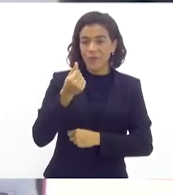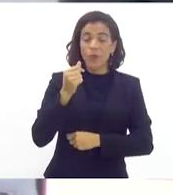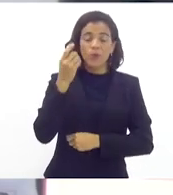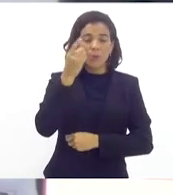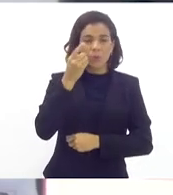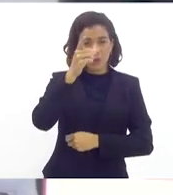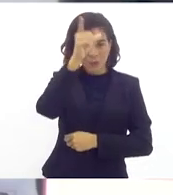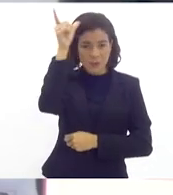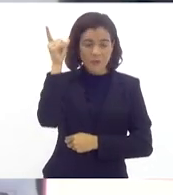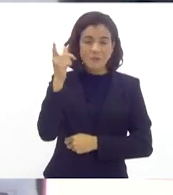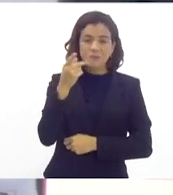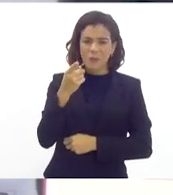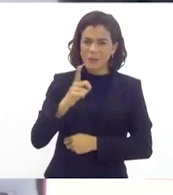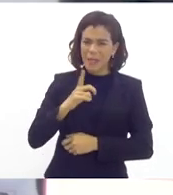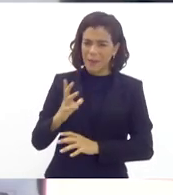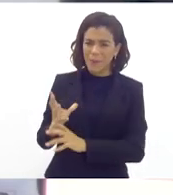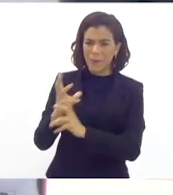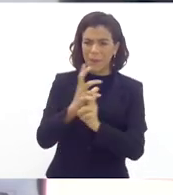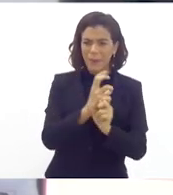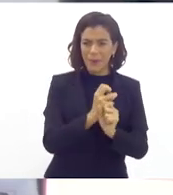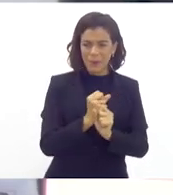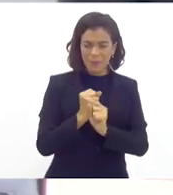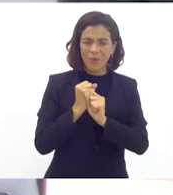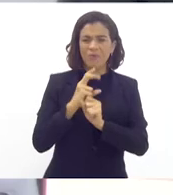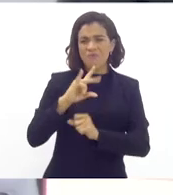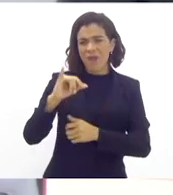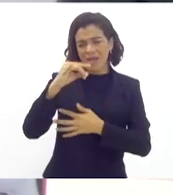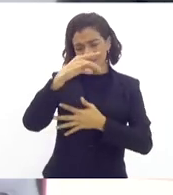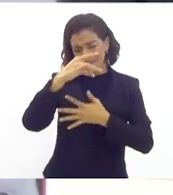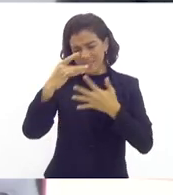esses números, com certeza ele vai aprofundar.